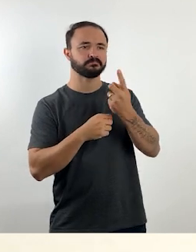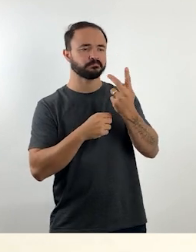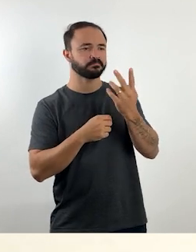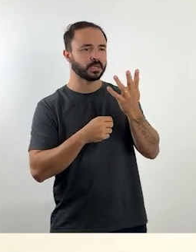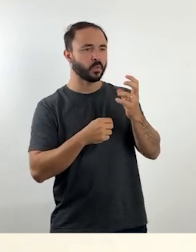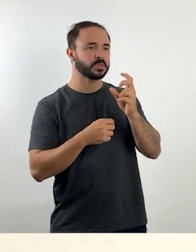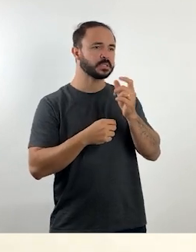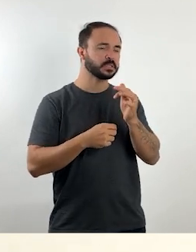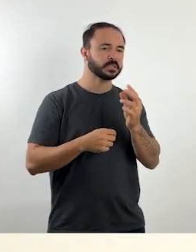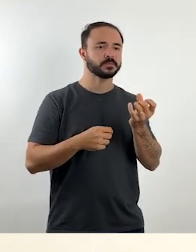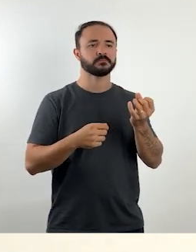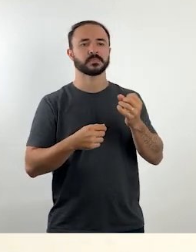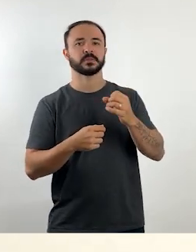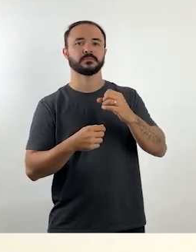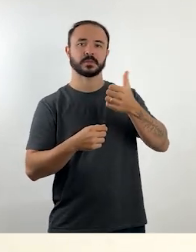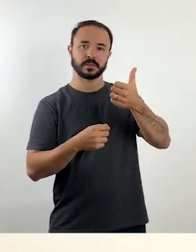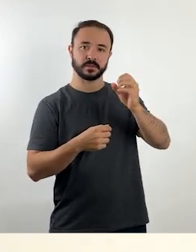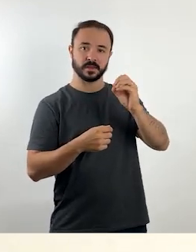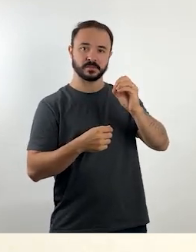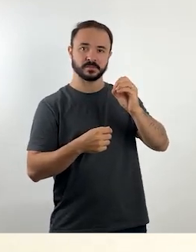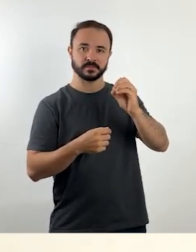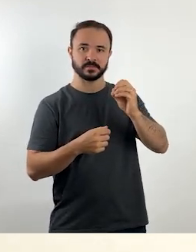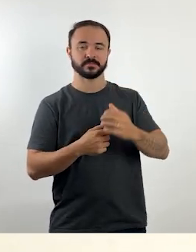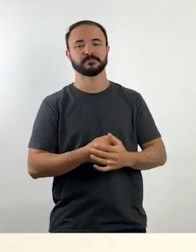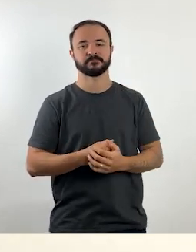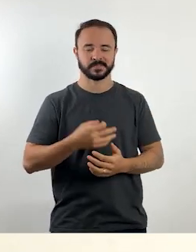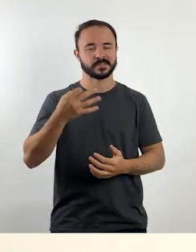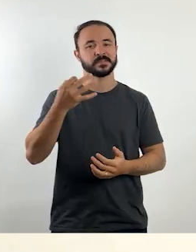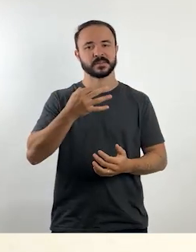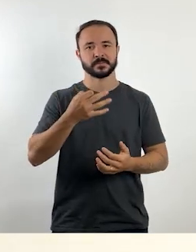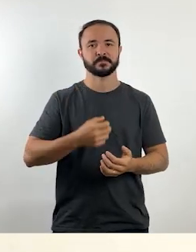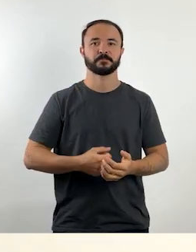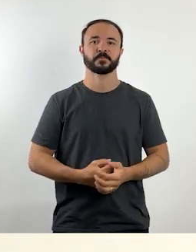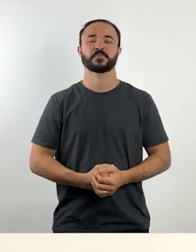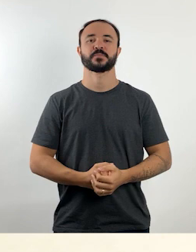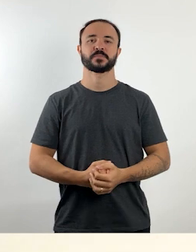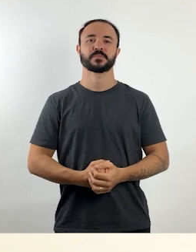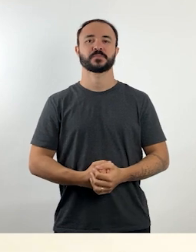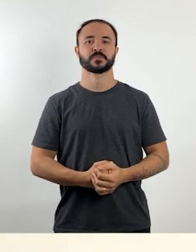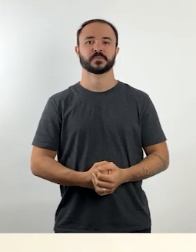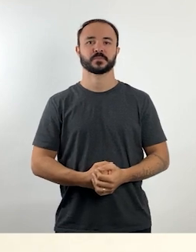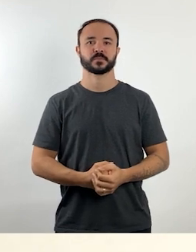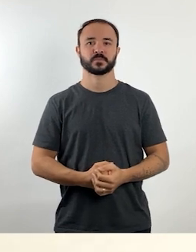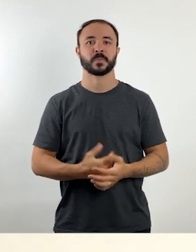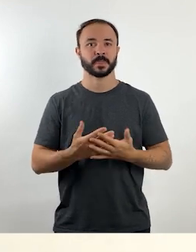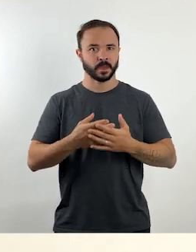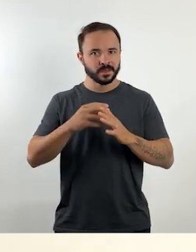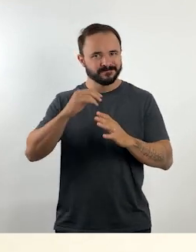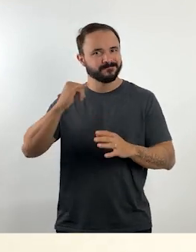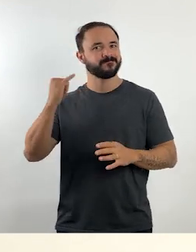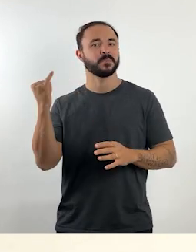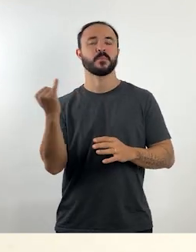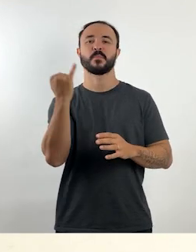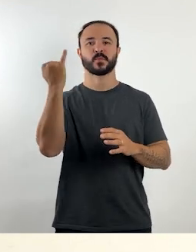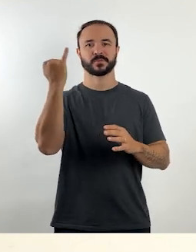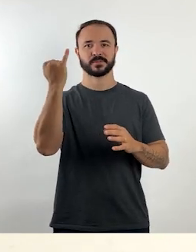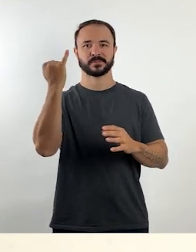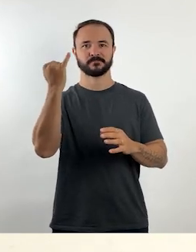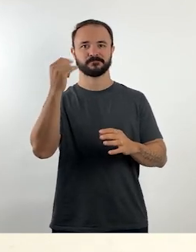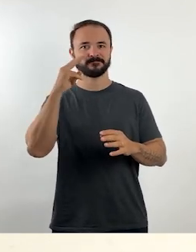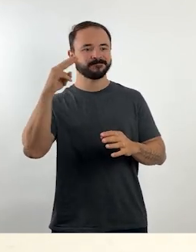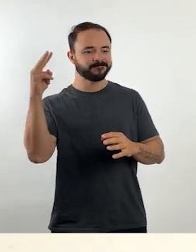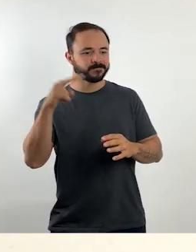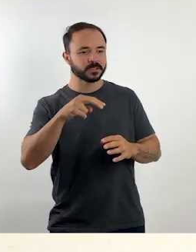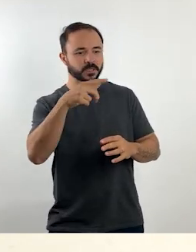5, 6, 7, 8, 9. Vai ficar aqui no 10º furo. Tá? É importantíssimo que